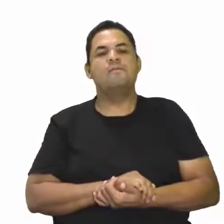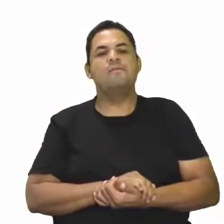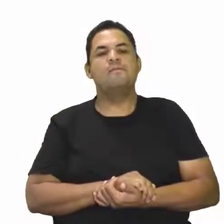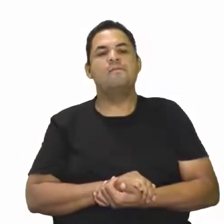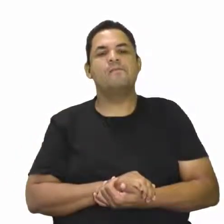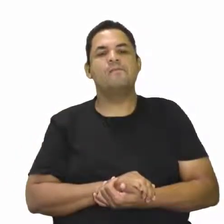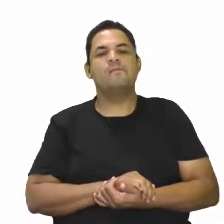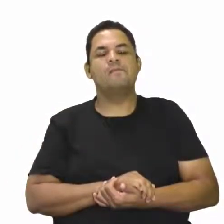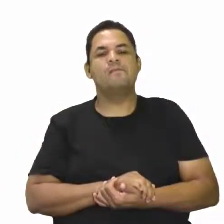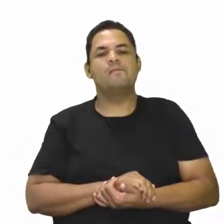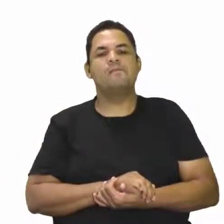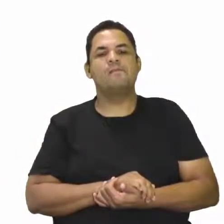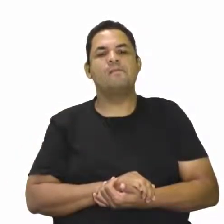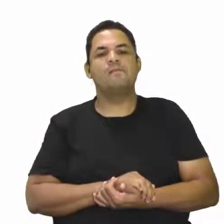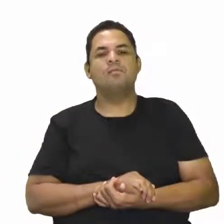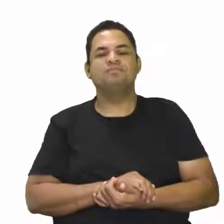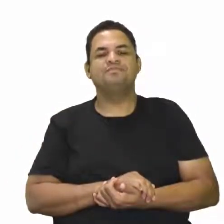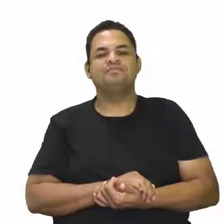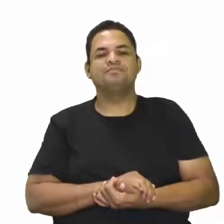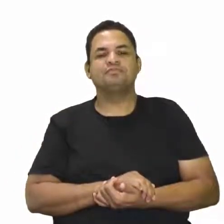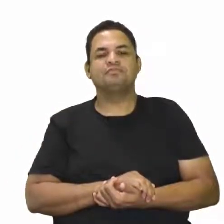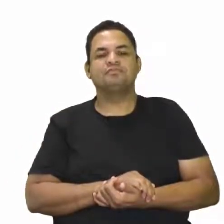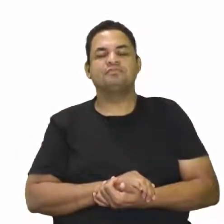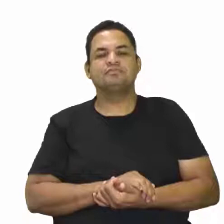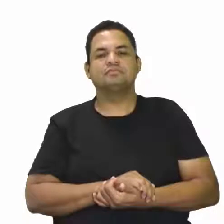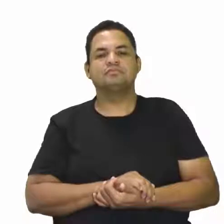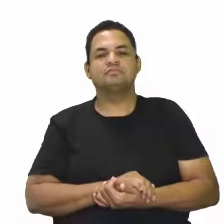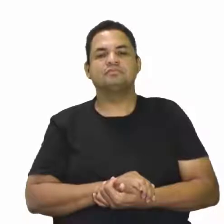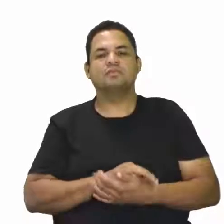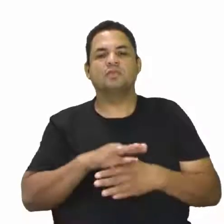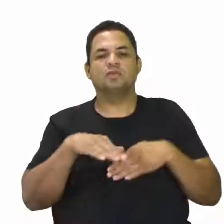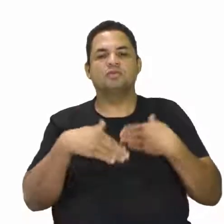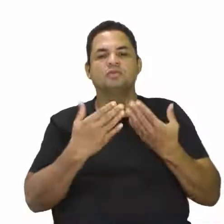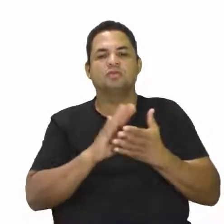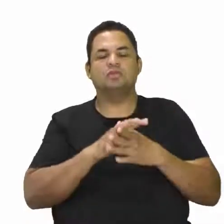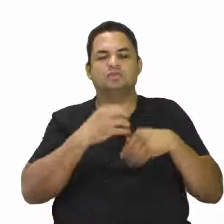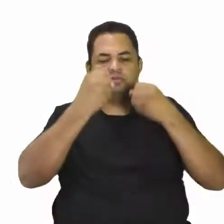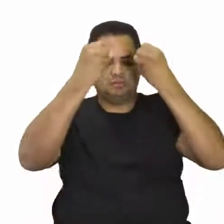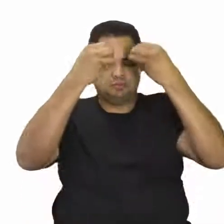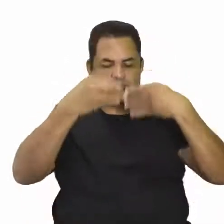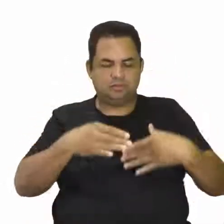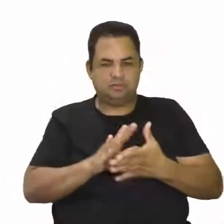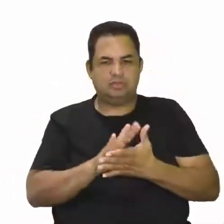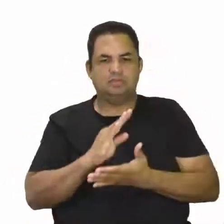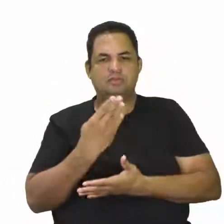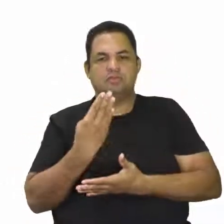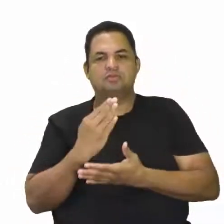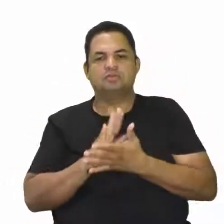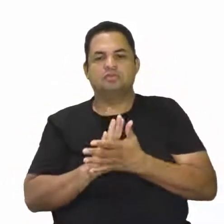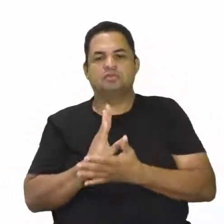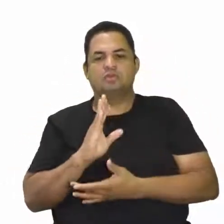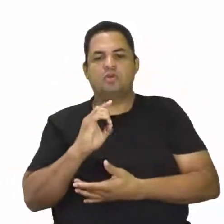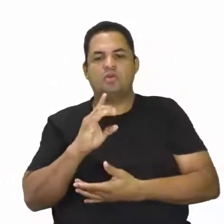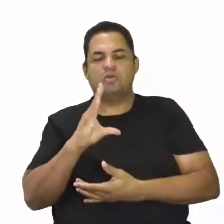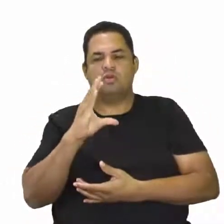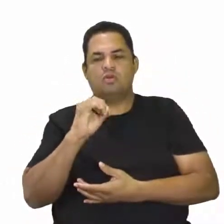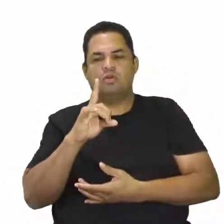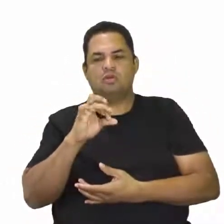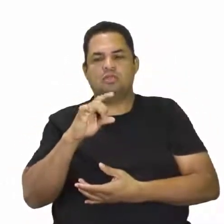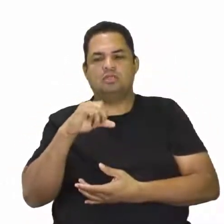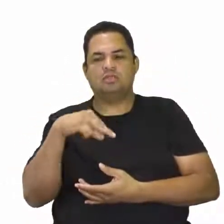o mu e o múltiplo. Isso mesmo. Na aula 5 foi quando nós trabalhamos sobre os falsos cognatos, os